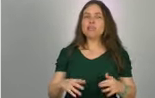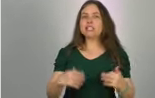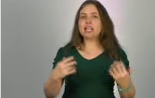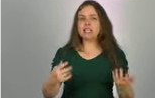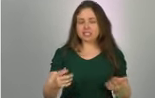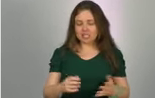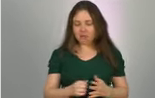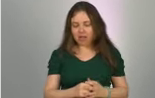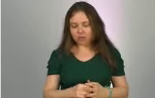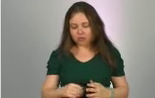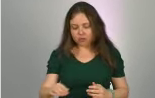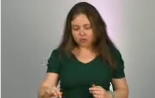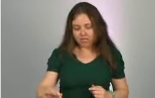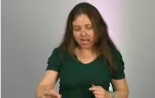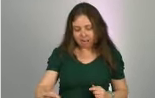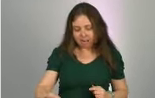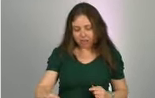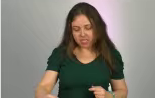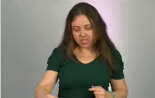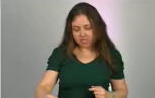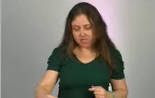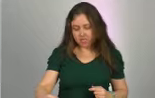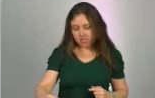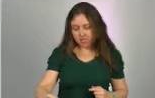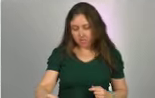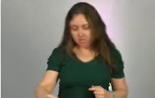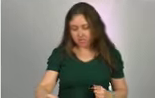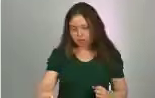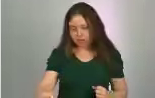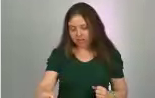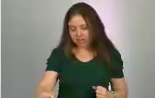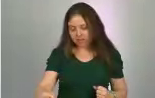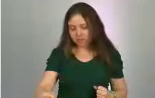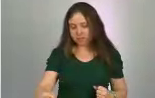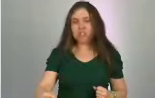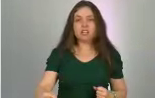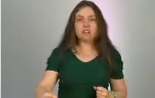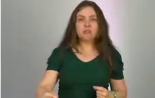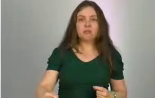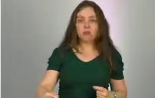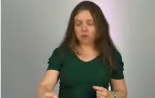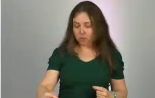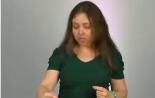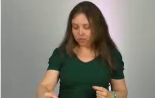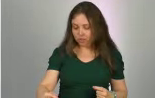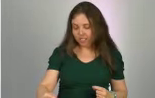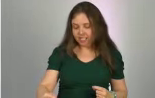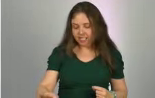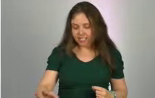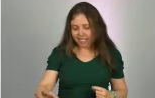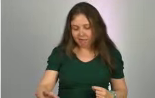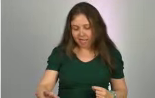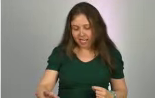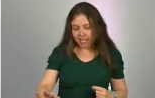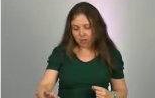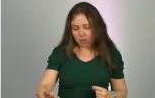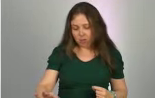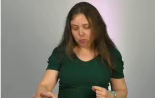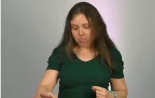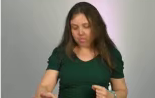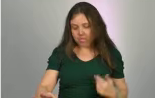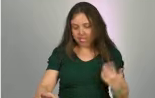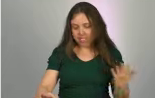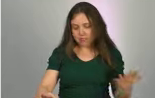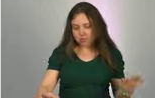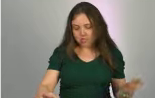a começar esse trabalho ou trouxe um gráfico aqui do professor Marcos Silveira buckeridge que ele